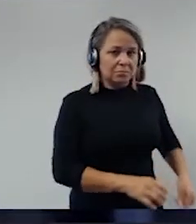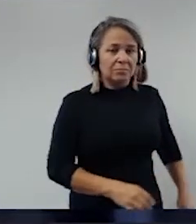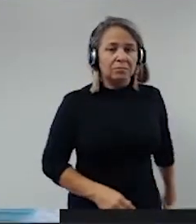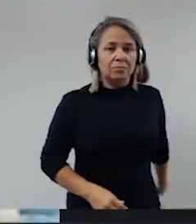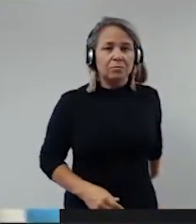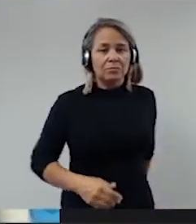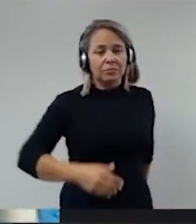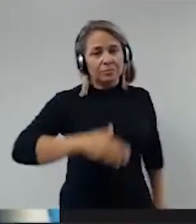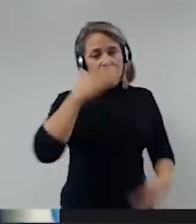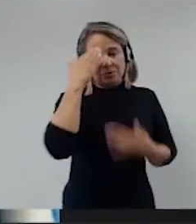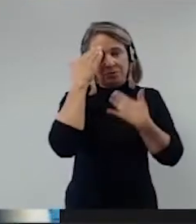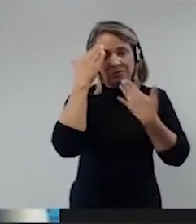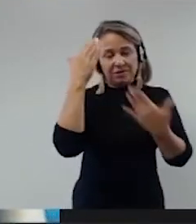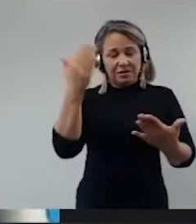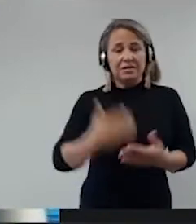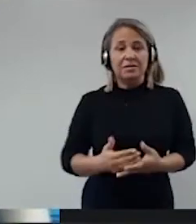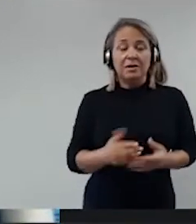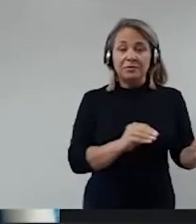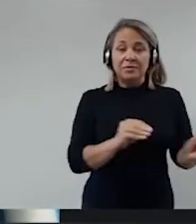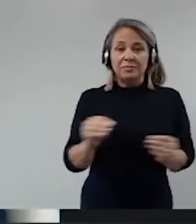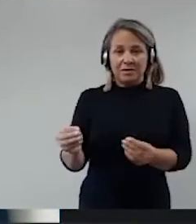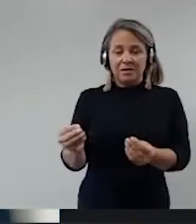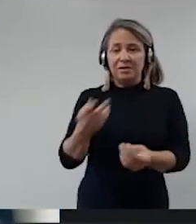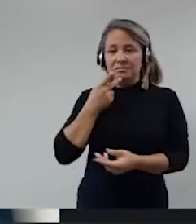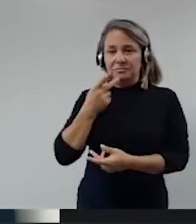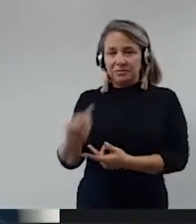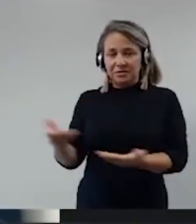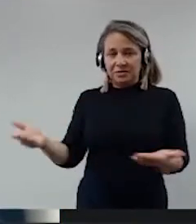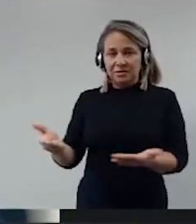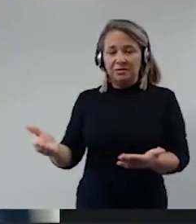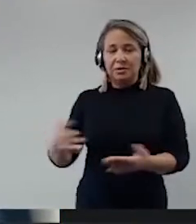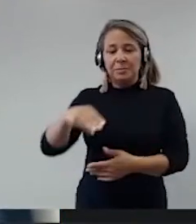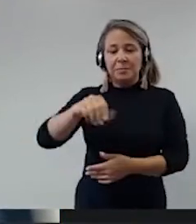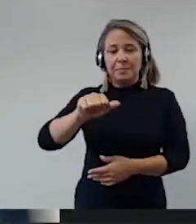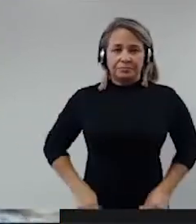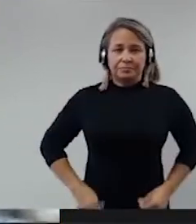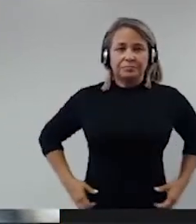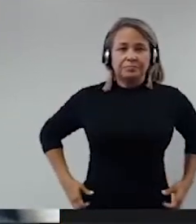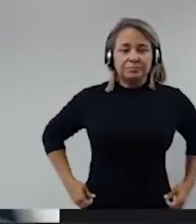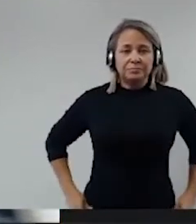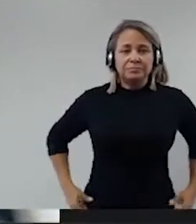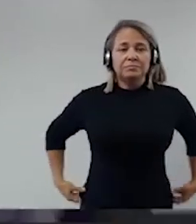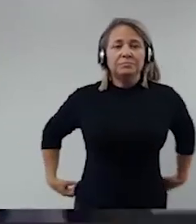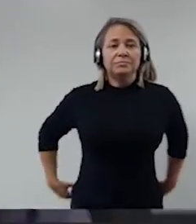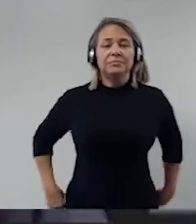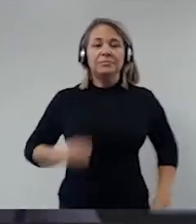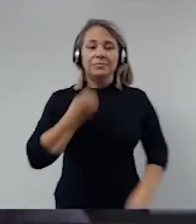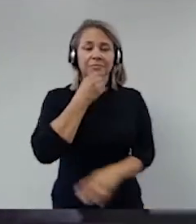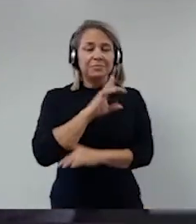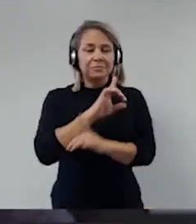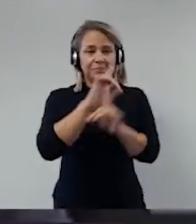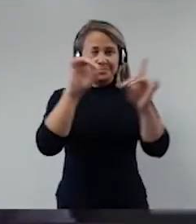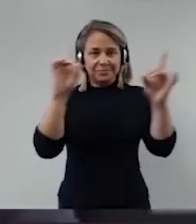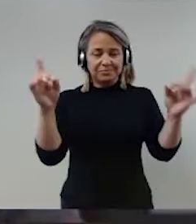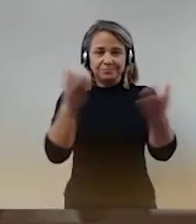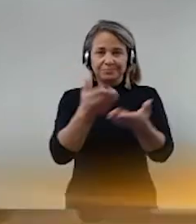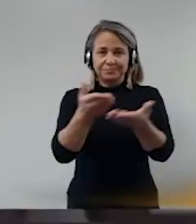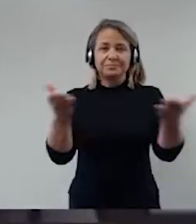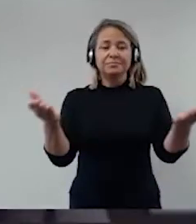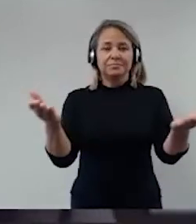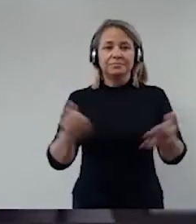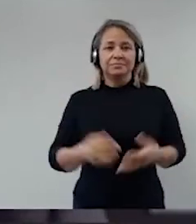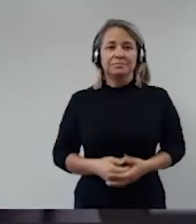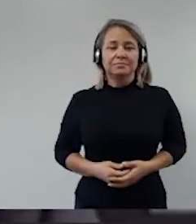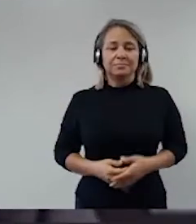Muito obrigada, Dervana. Então, passamos a palavra ao Márcio Sávio. Bom dia a todos e